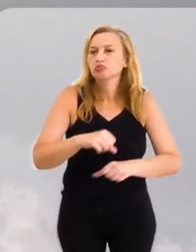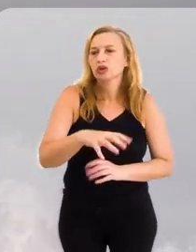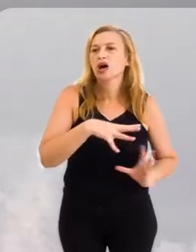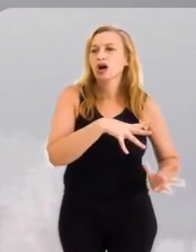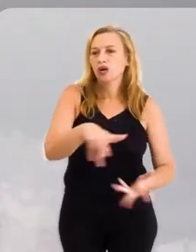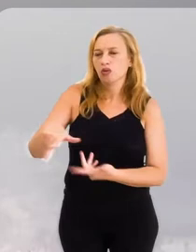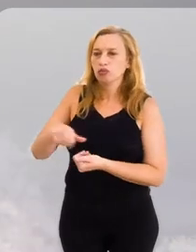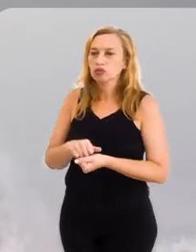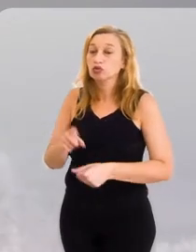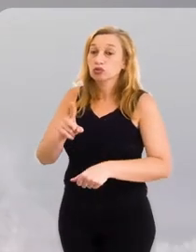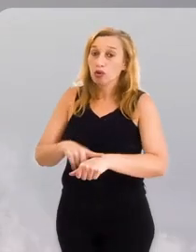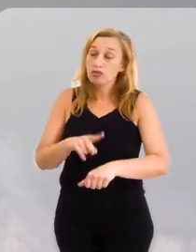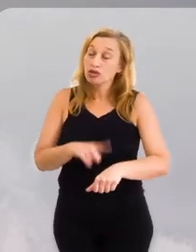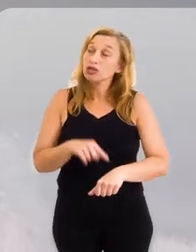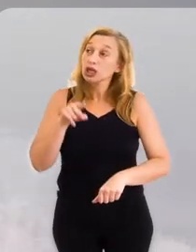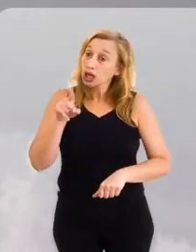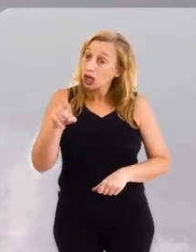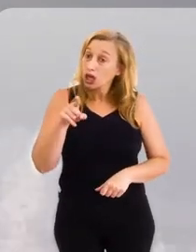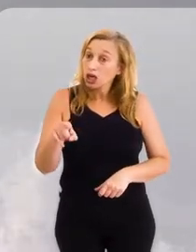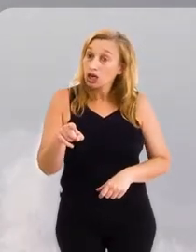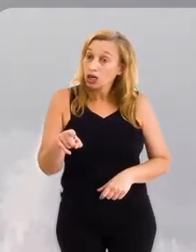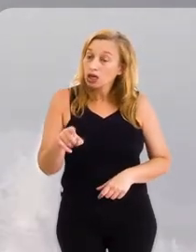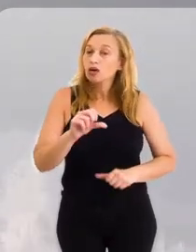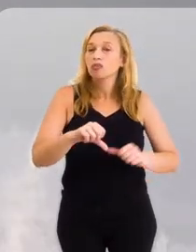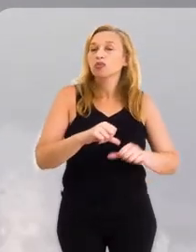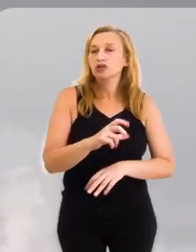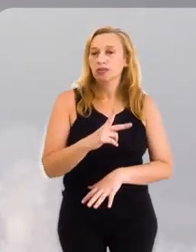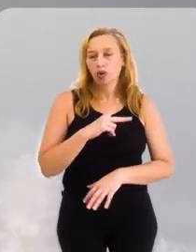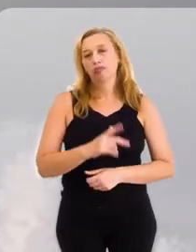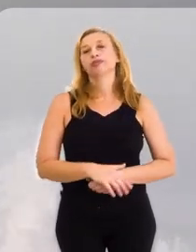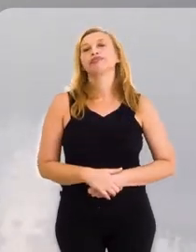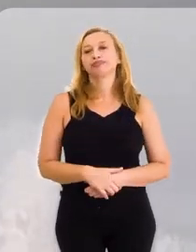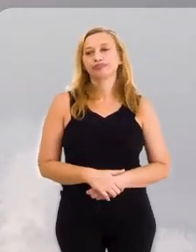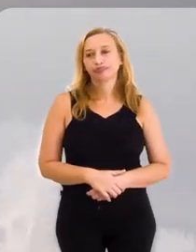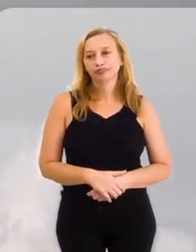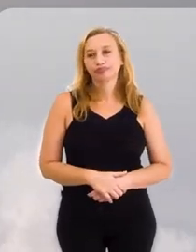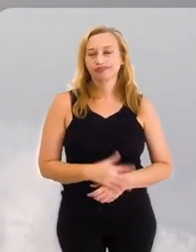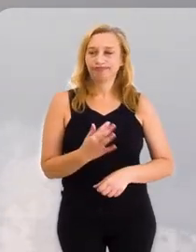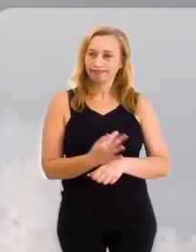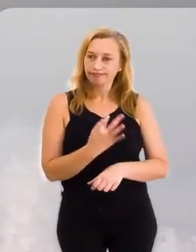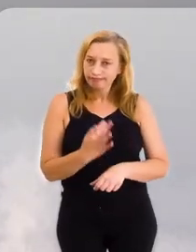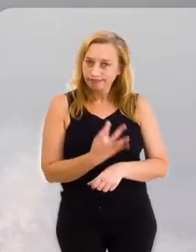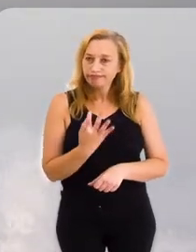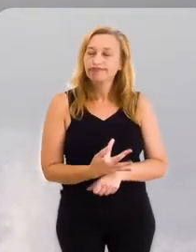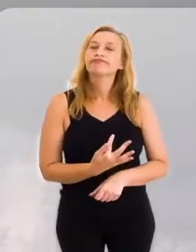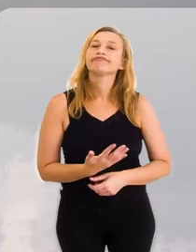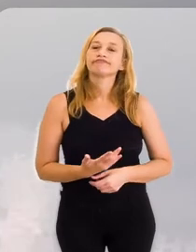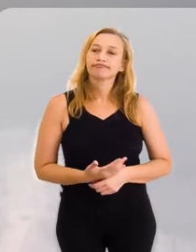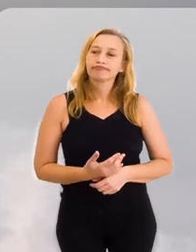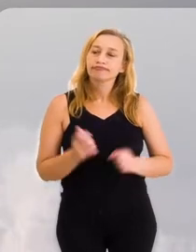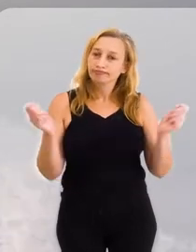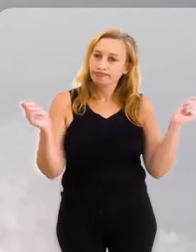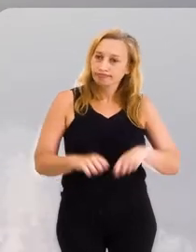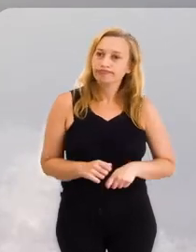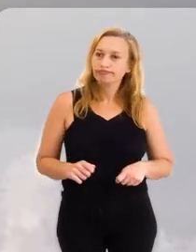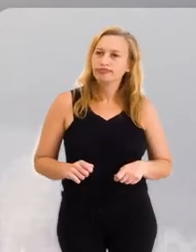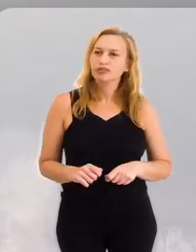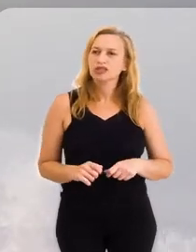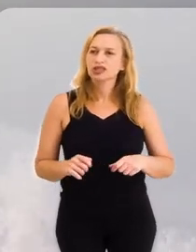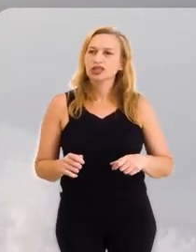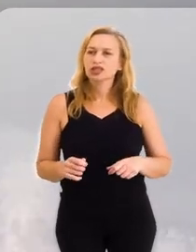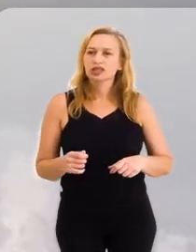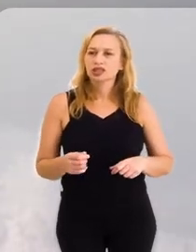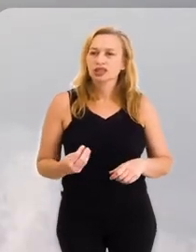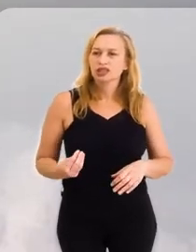mudar o mundo a partir do momento em que ele é muda a si próprio sejam resistência uma resiliência uma